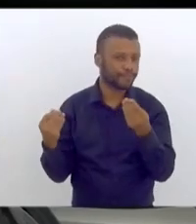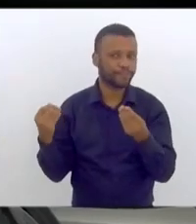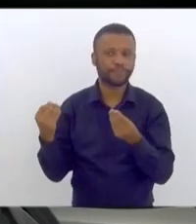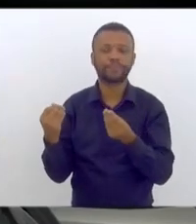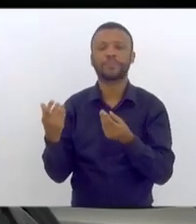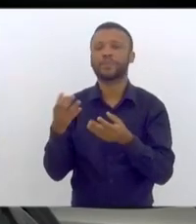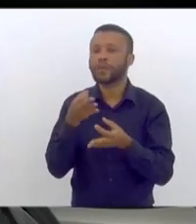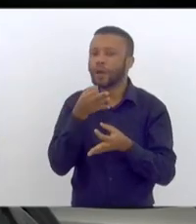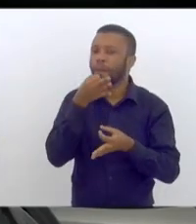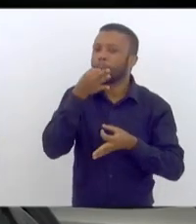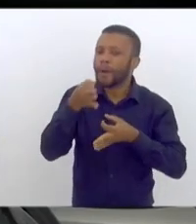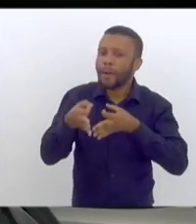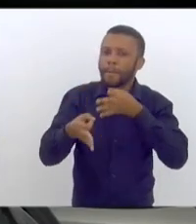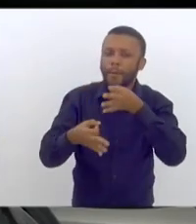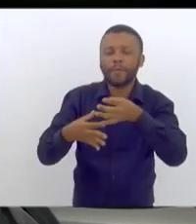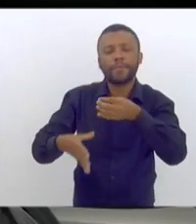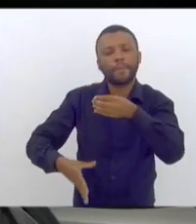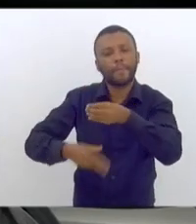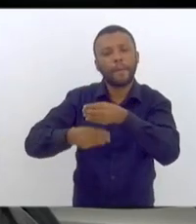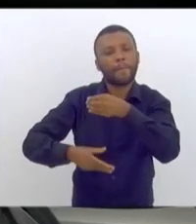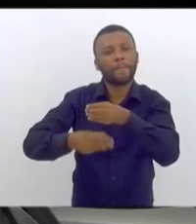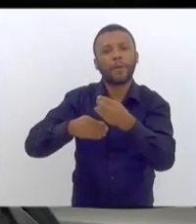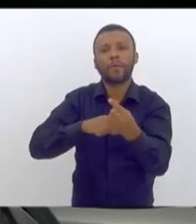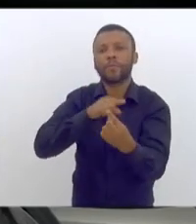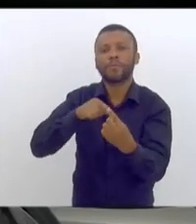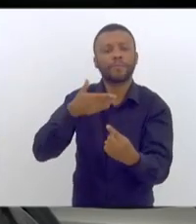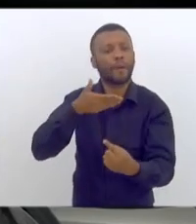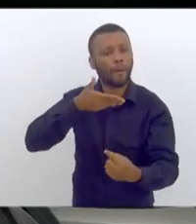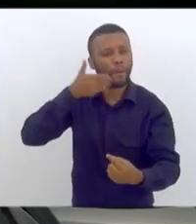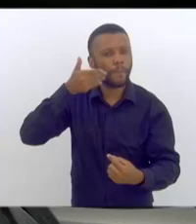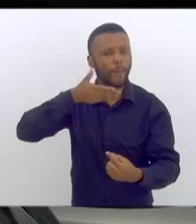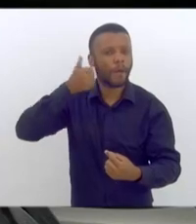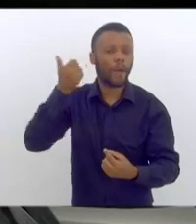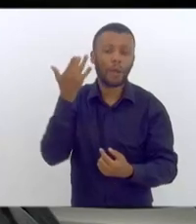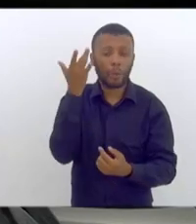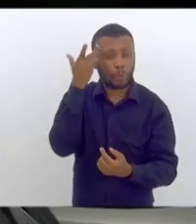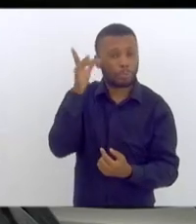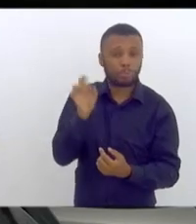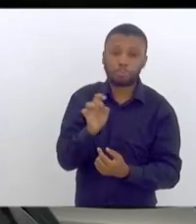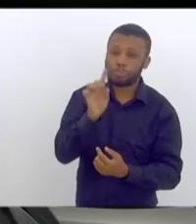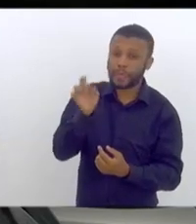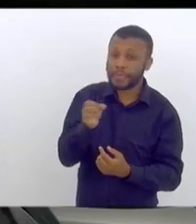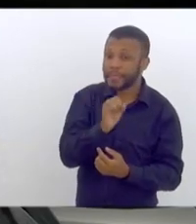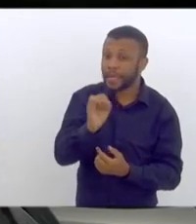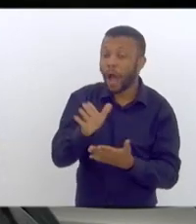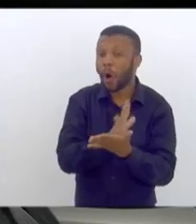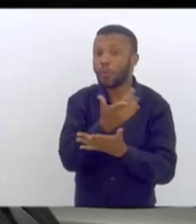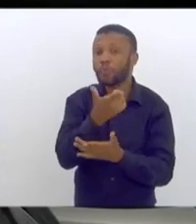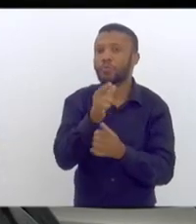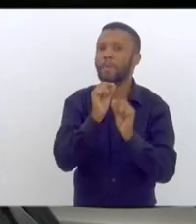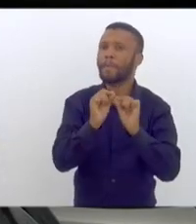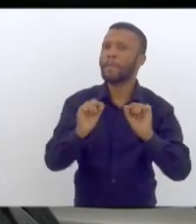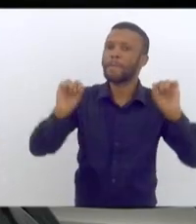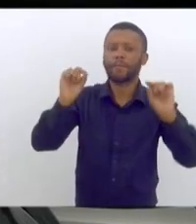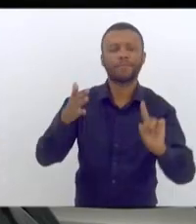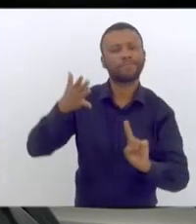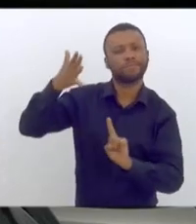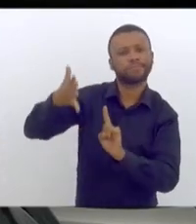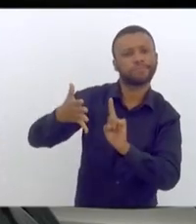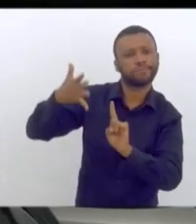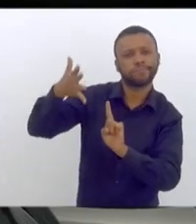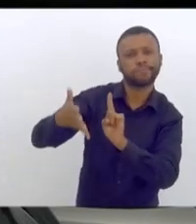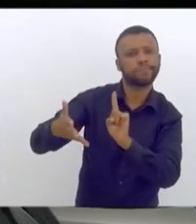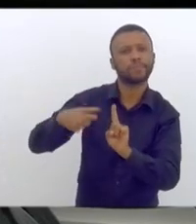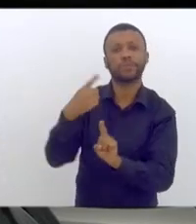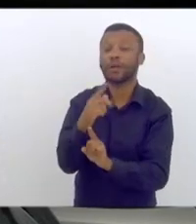sugestões de aprimoramento não sei se alguns dos outros presentes vai fazer uma fala se a gente já entra